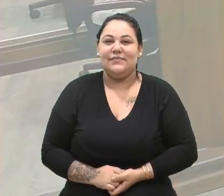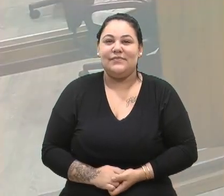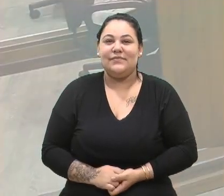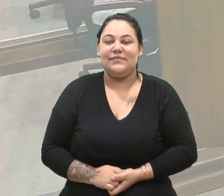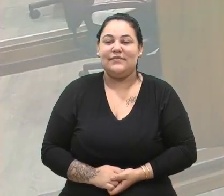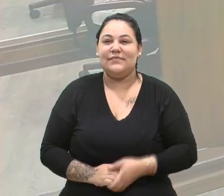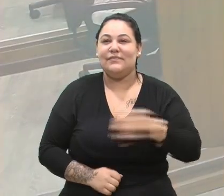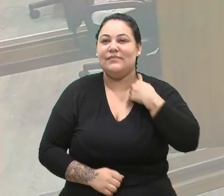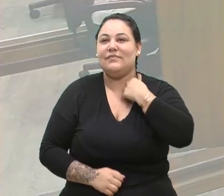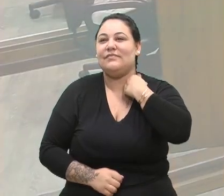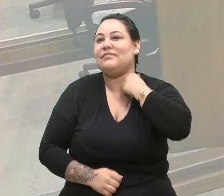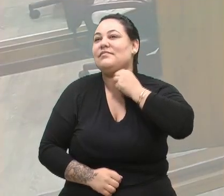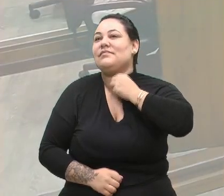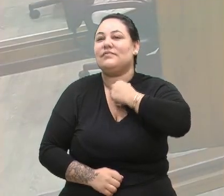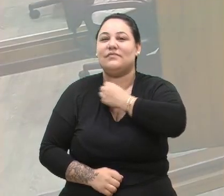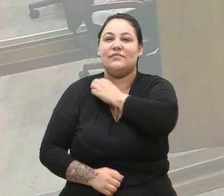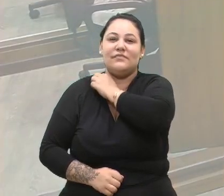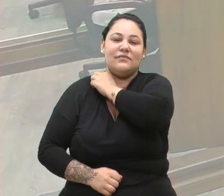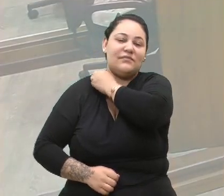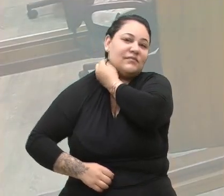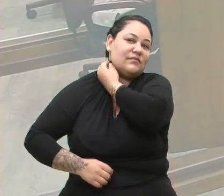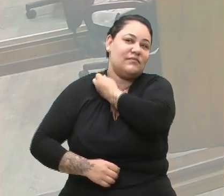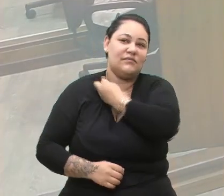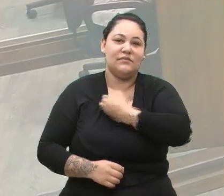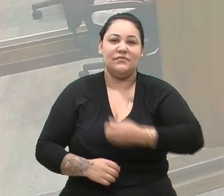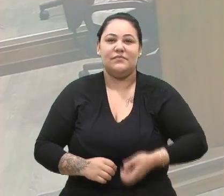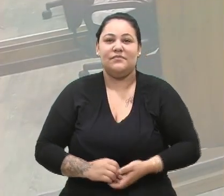a palavra, vereador Cadori.